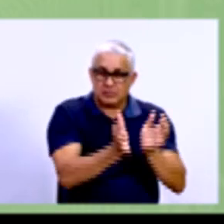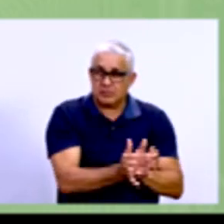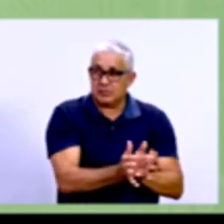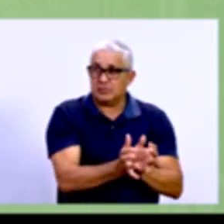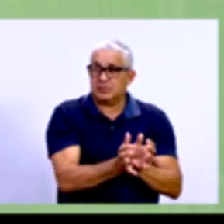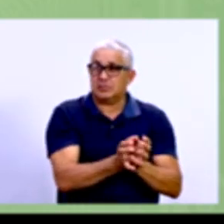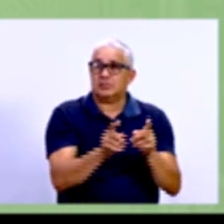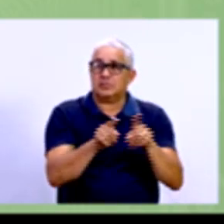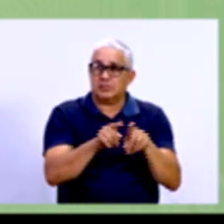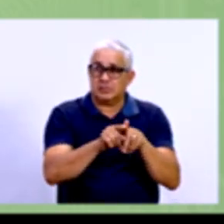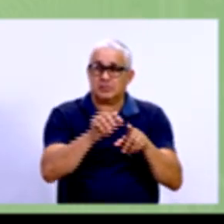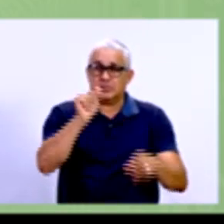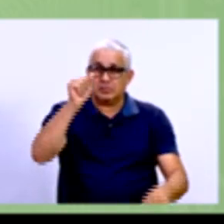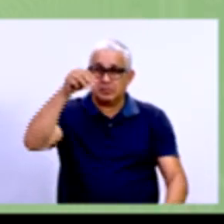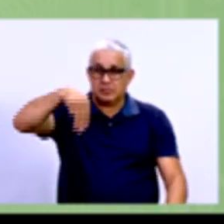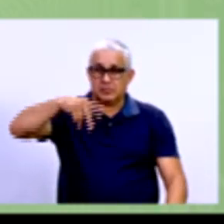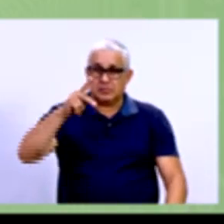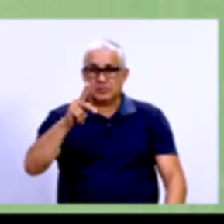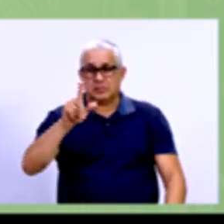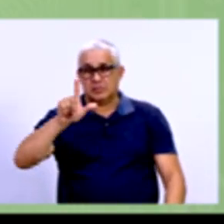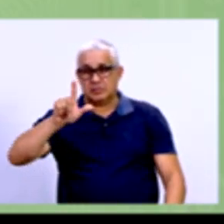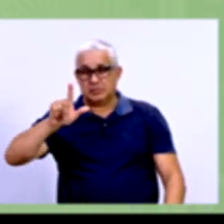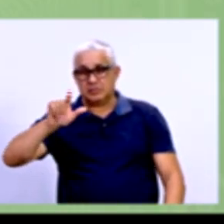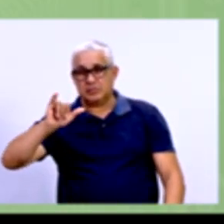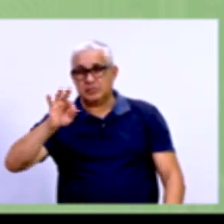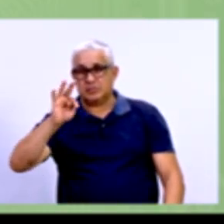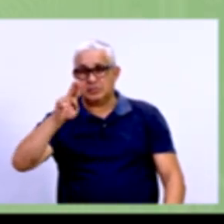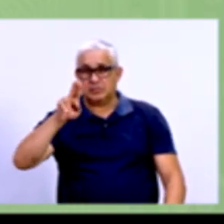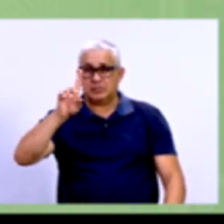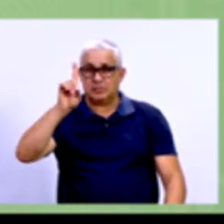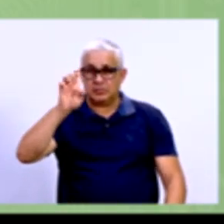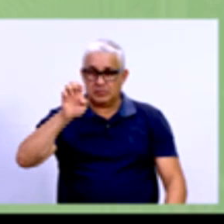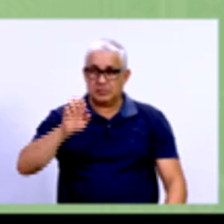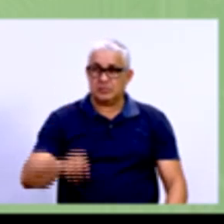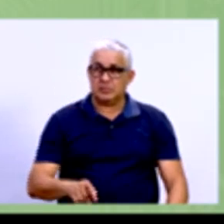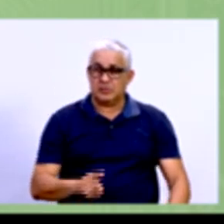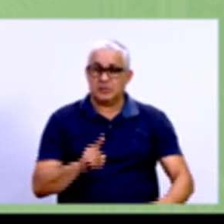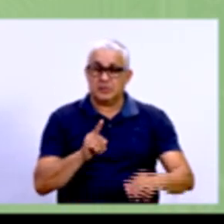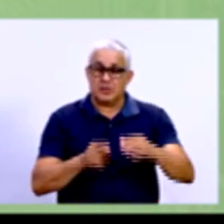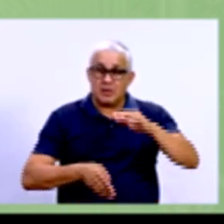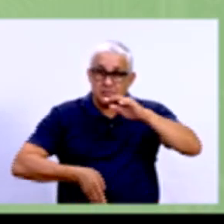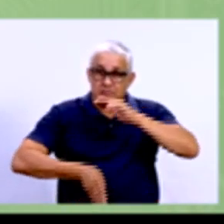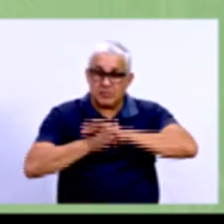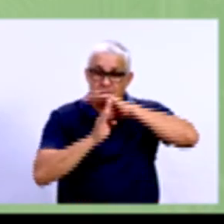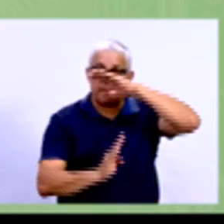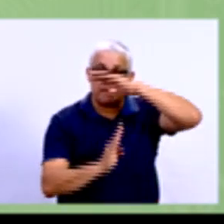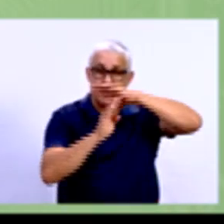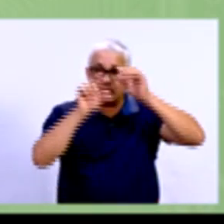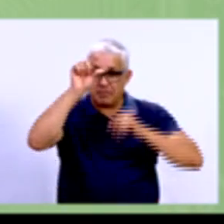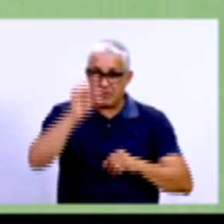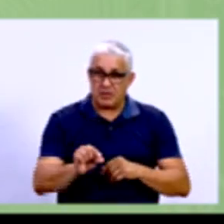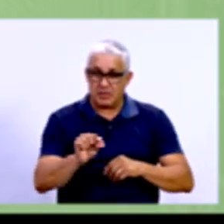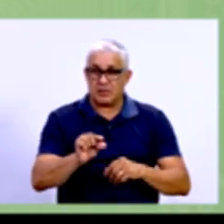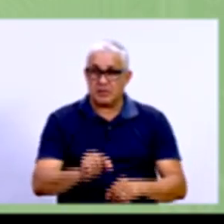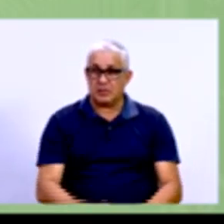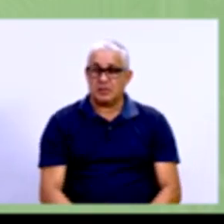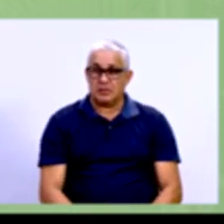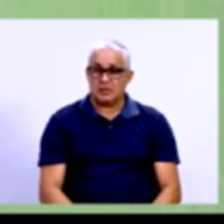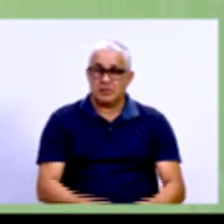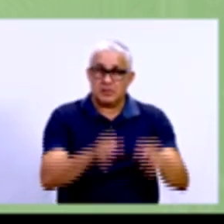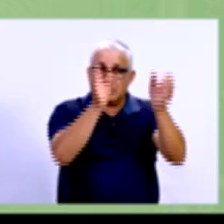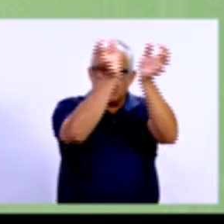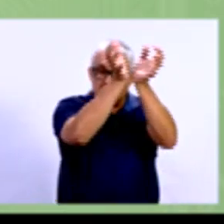acabei de passar o conceito para vocês, que consiste na entrada máxima e mínima, na diferença da entrada máxima e mínima das